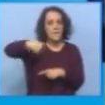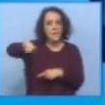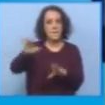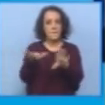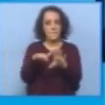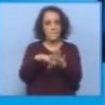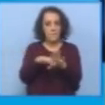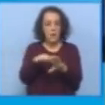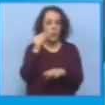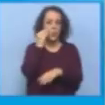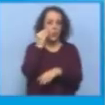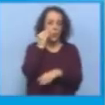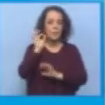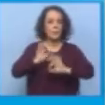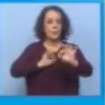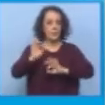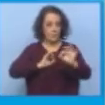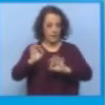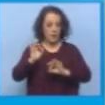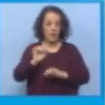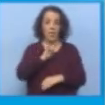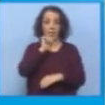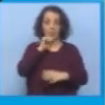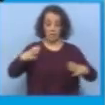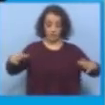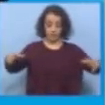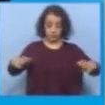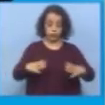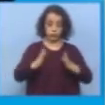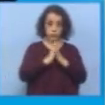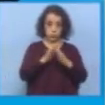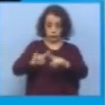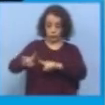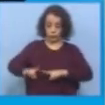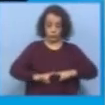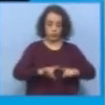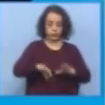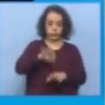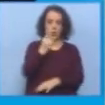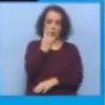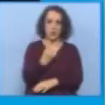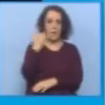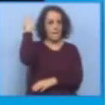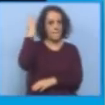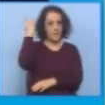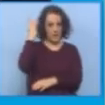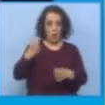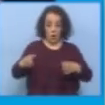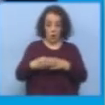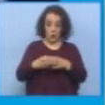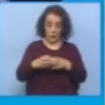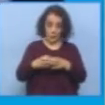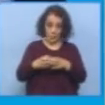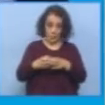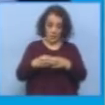preparação. Portanto, normalmente, cada vigararia tinha pelo menos um sacerdote que acompanhava o grupo